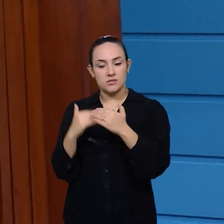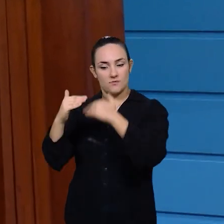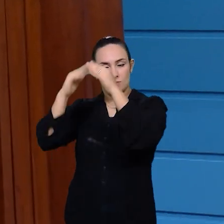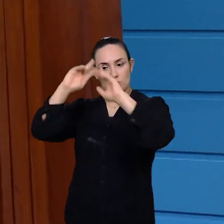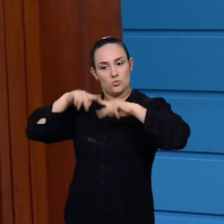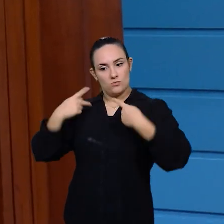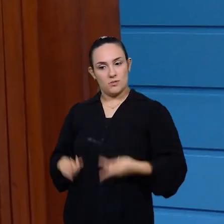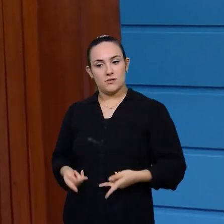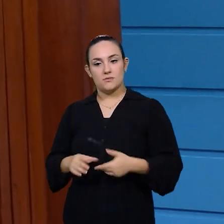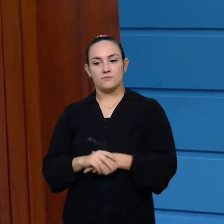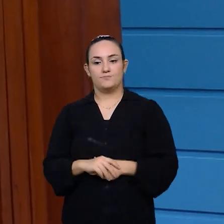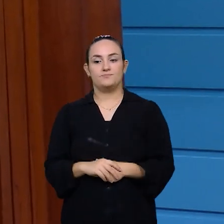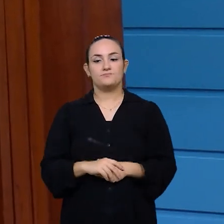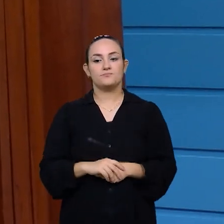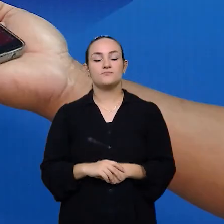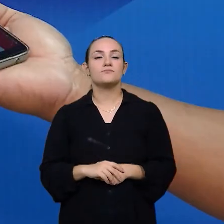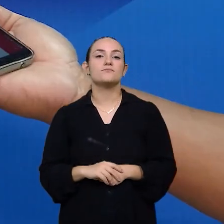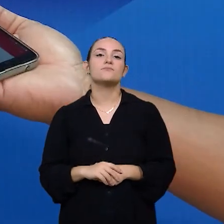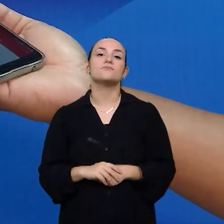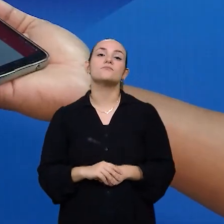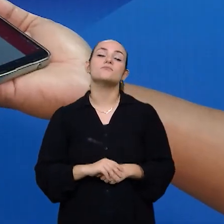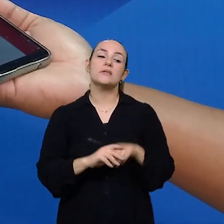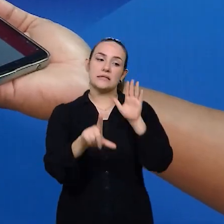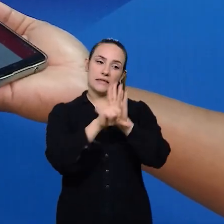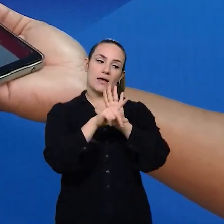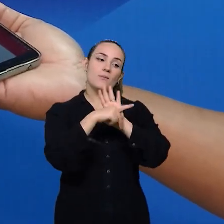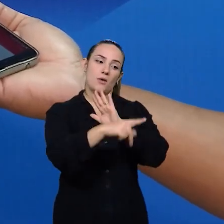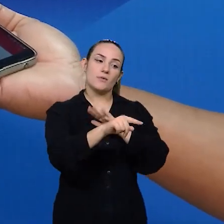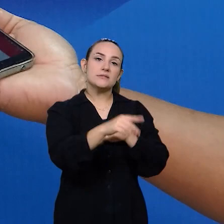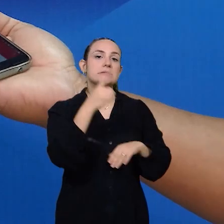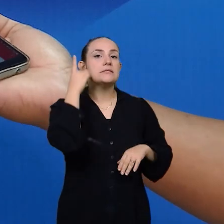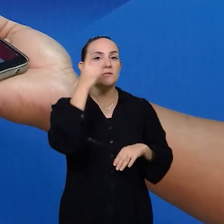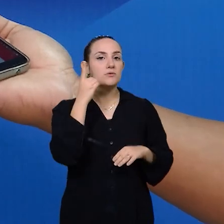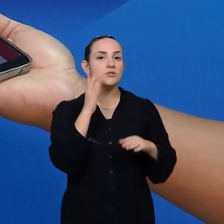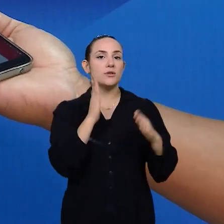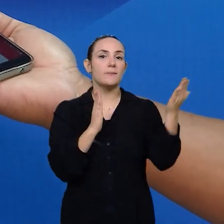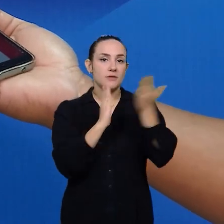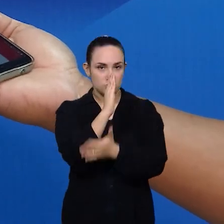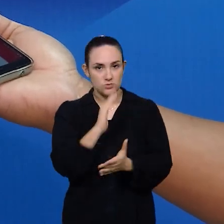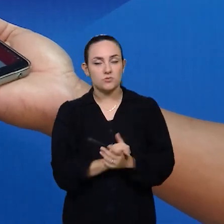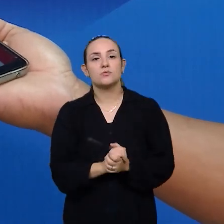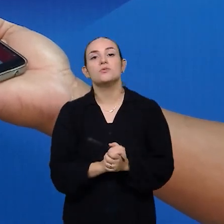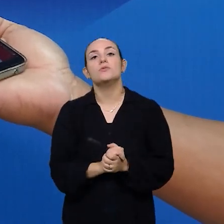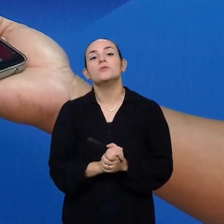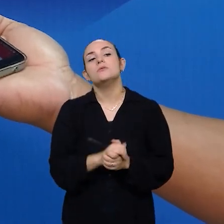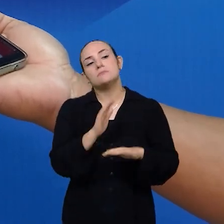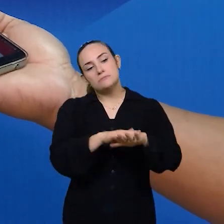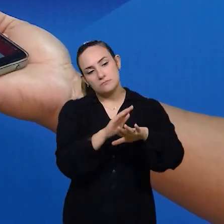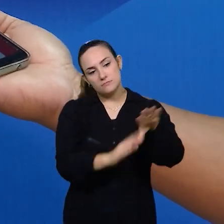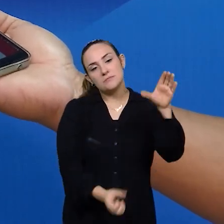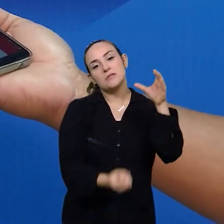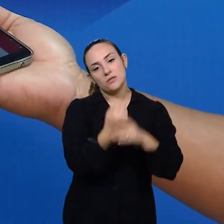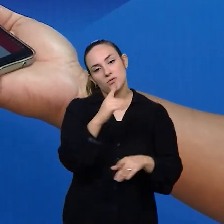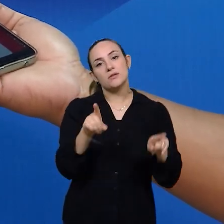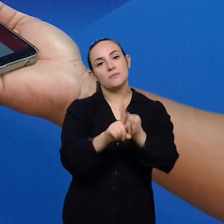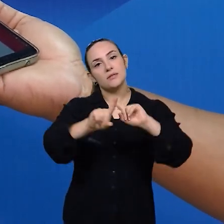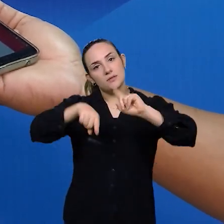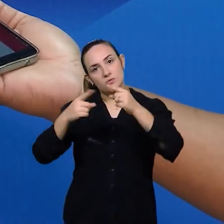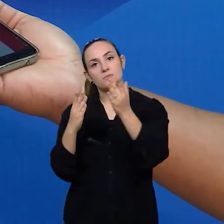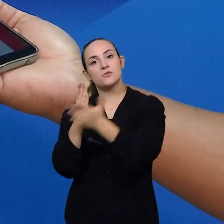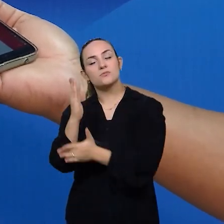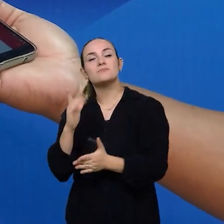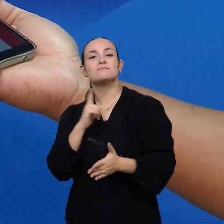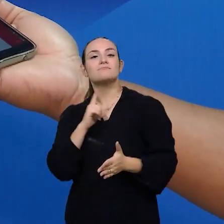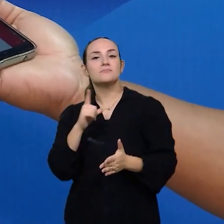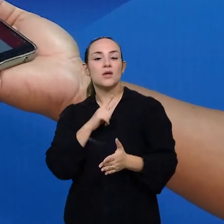área de desenvolvimento humano. A lei que a deputada Mara aprovou, que ela idealizou e